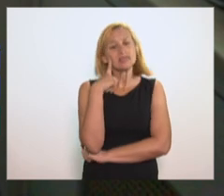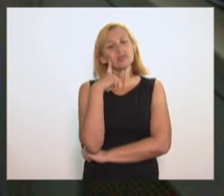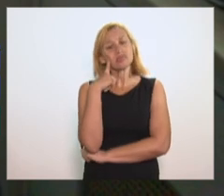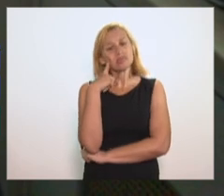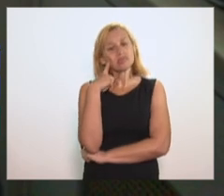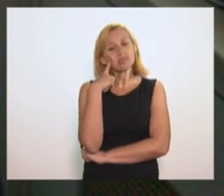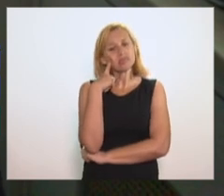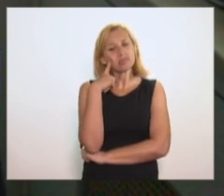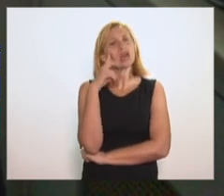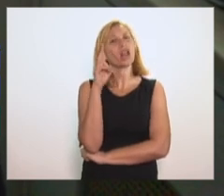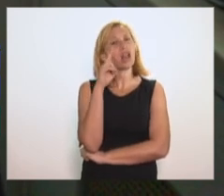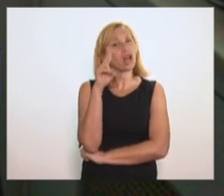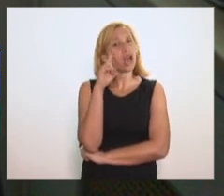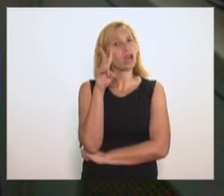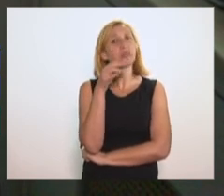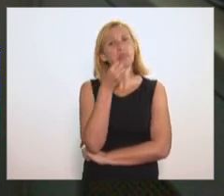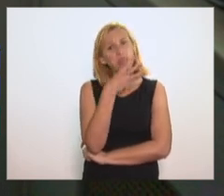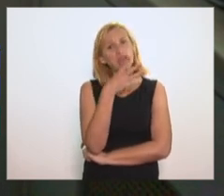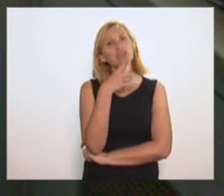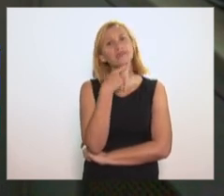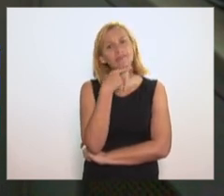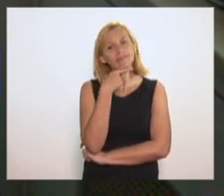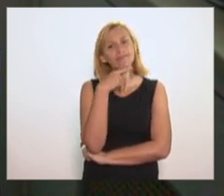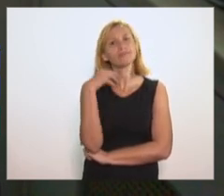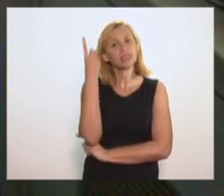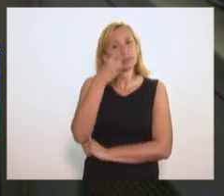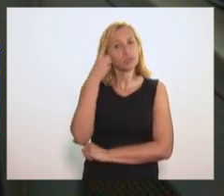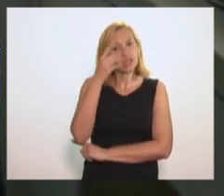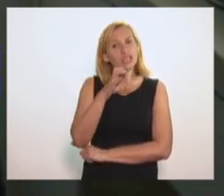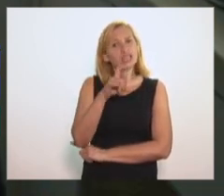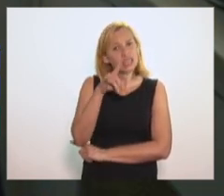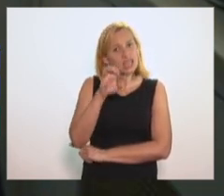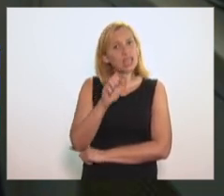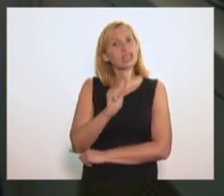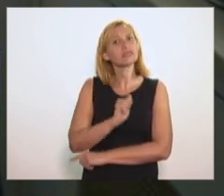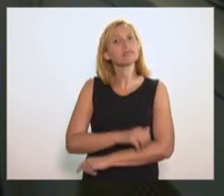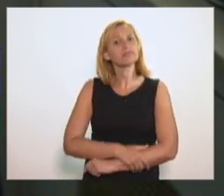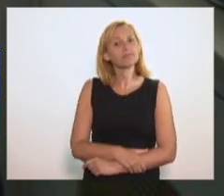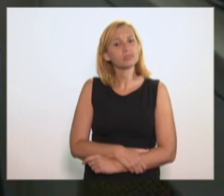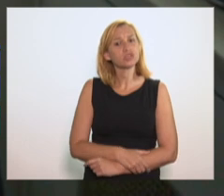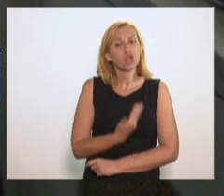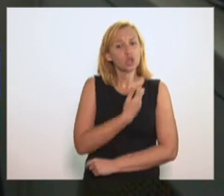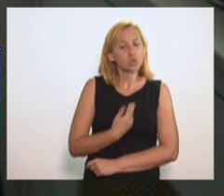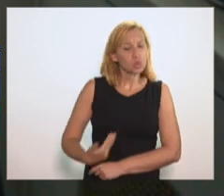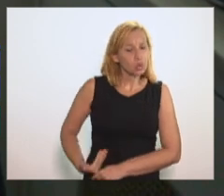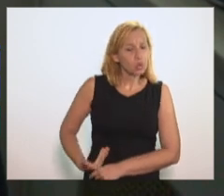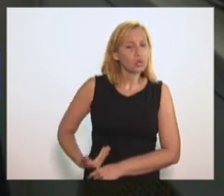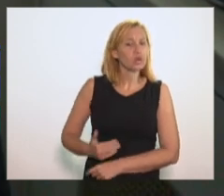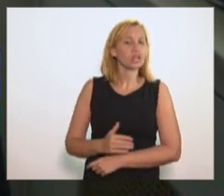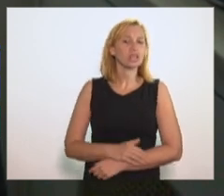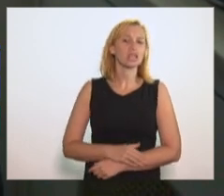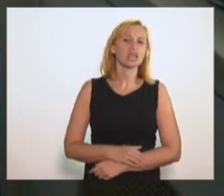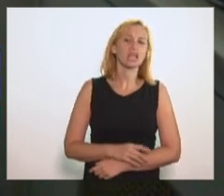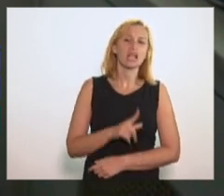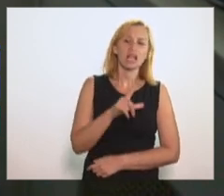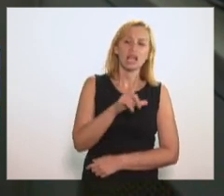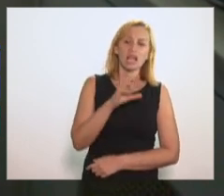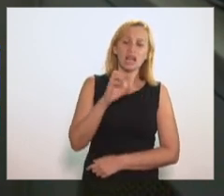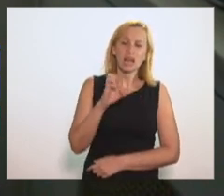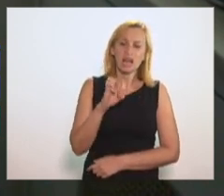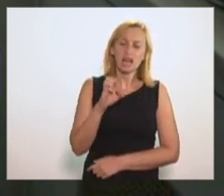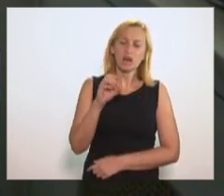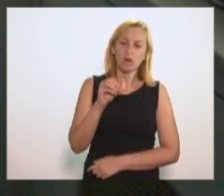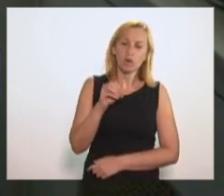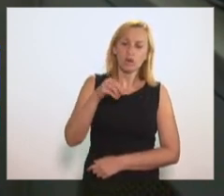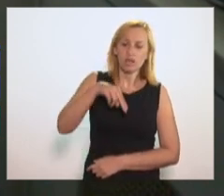lembro-me bem deputado Célia Jordão que no governo de Leonel Brizola deputado